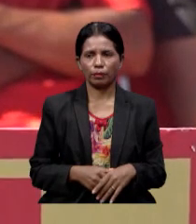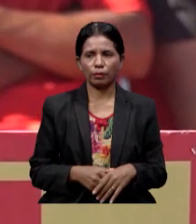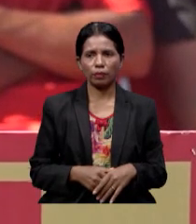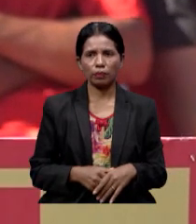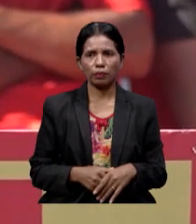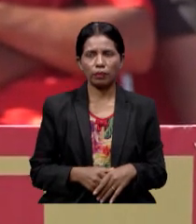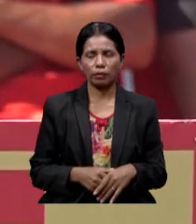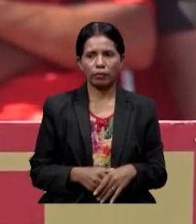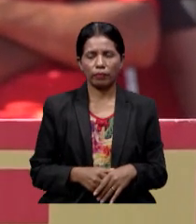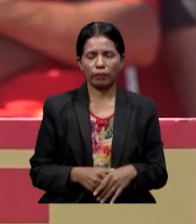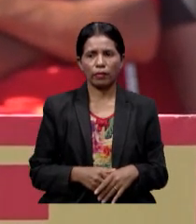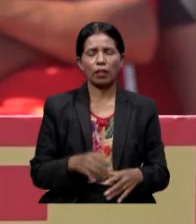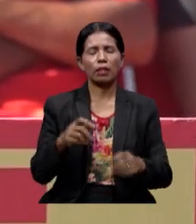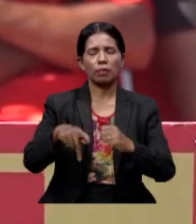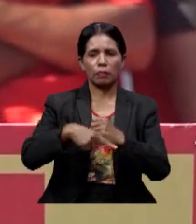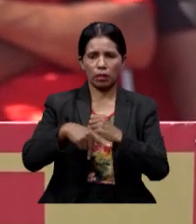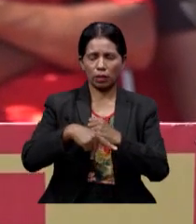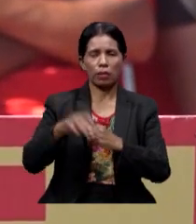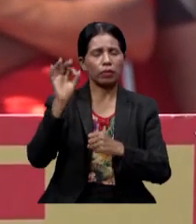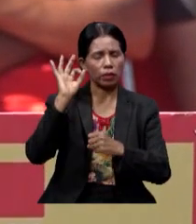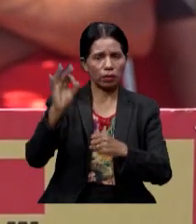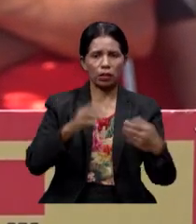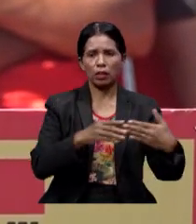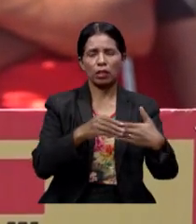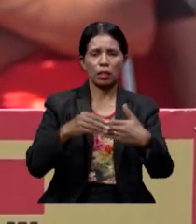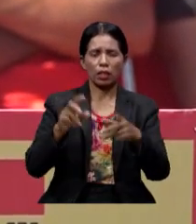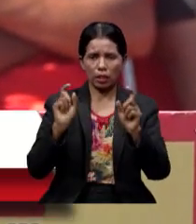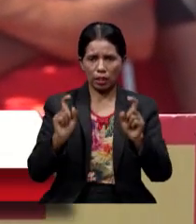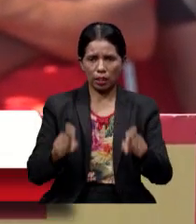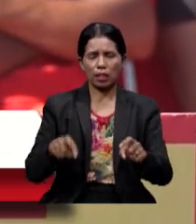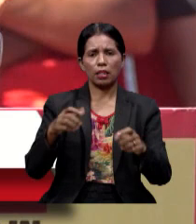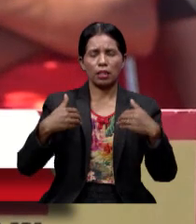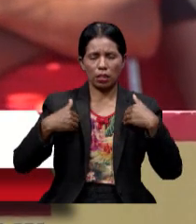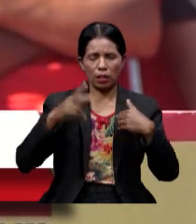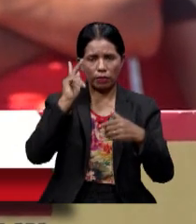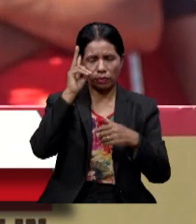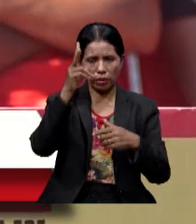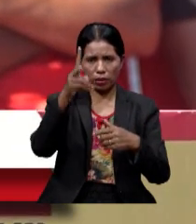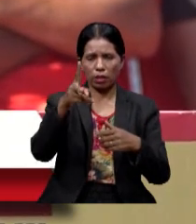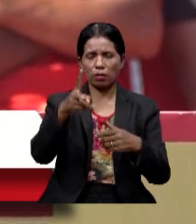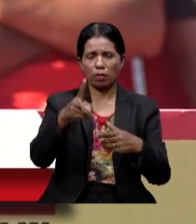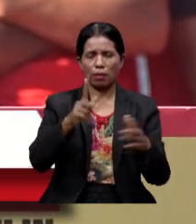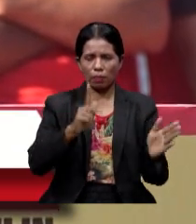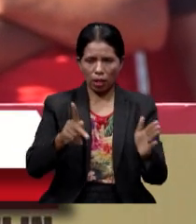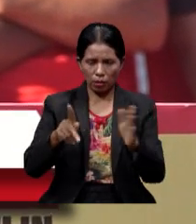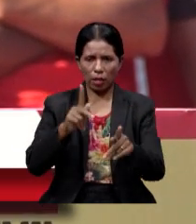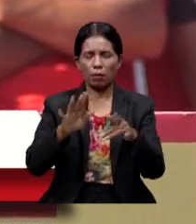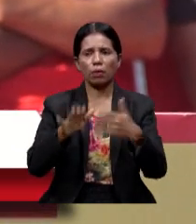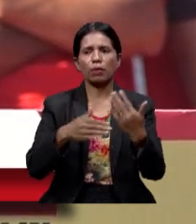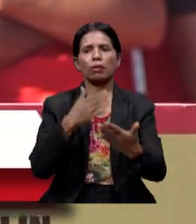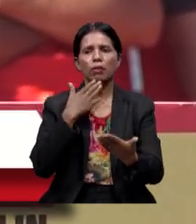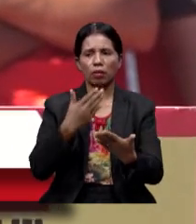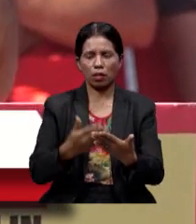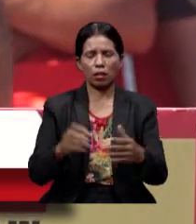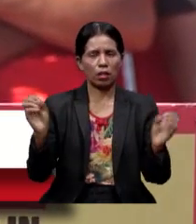Ukun tem que ir a visão, tem que ir a plano e da nebe para o povo nedia. Laos, para